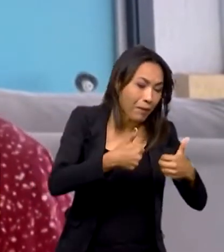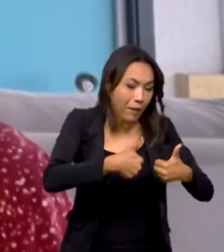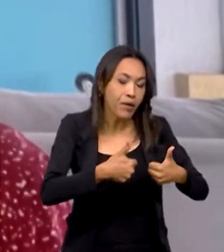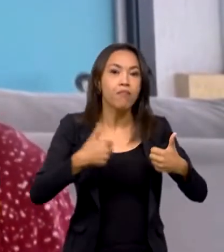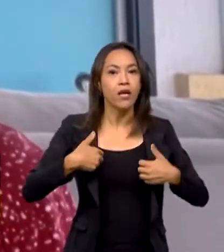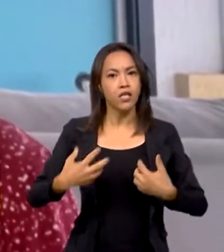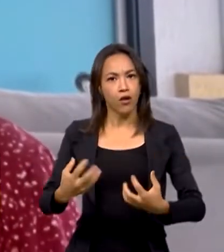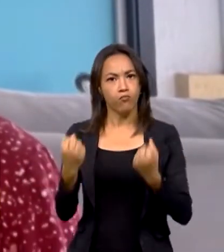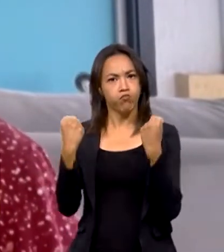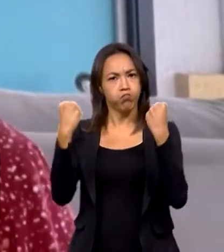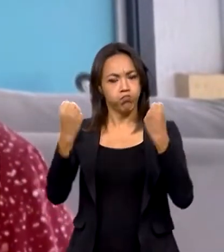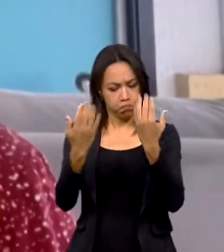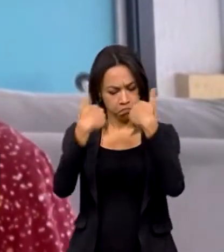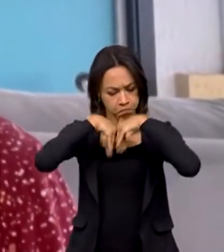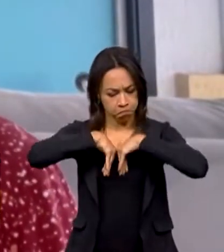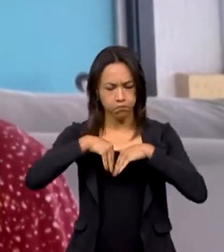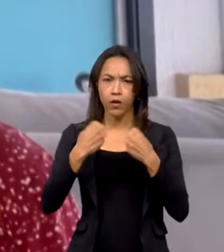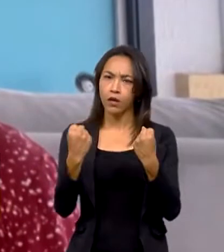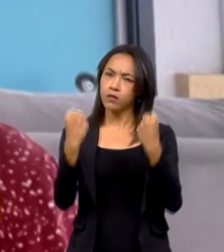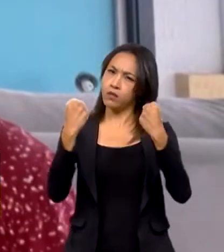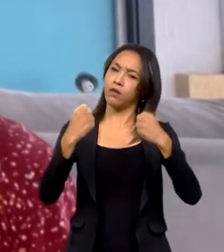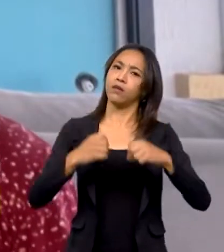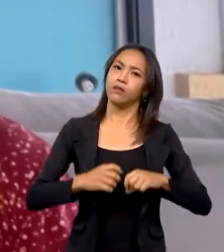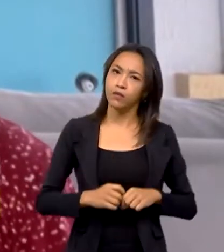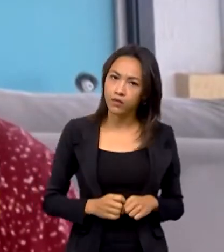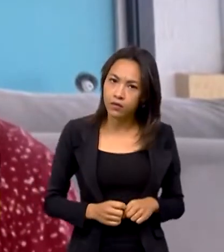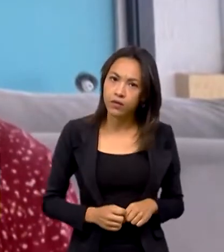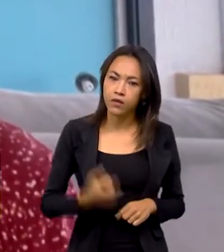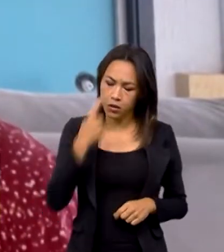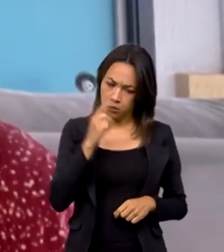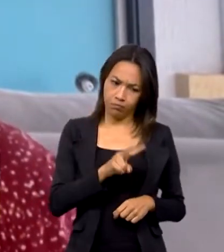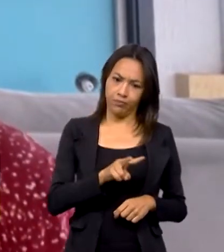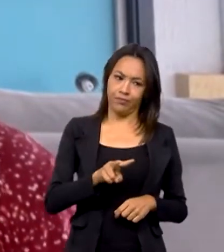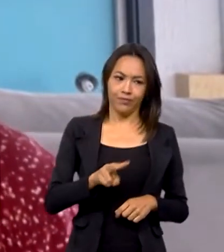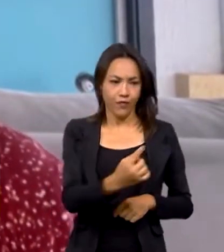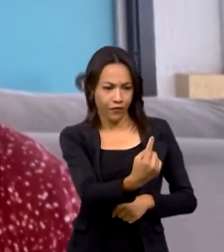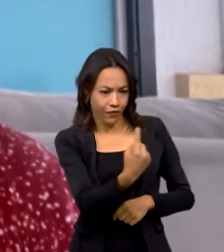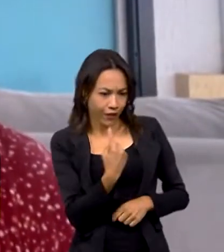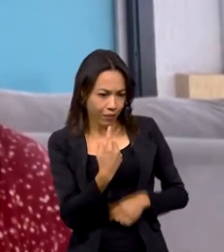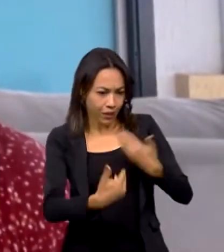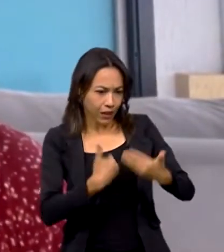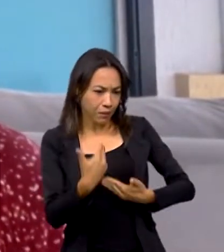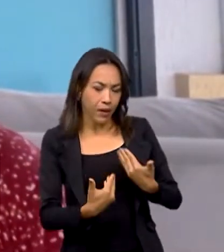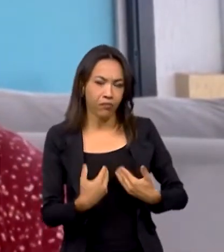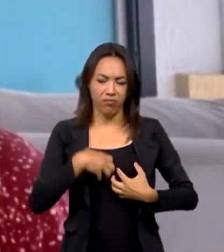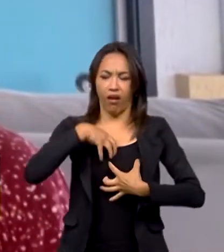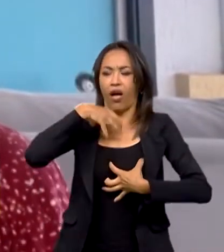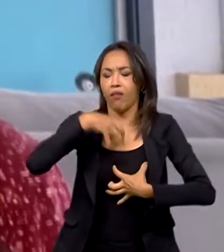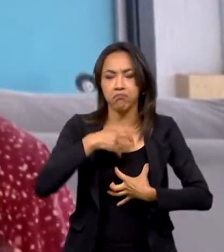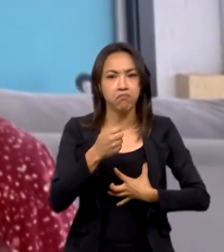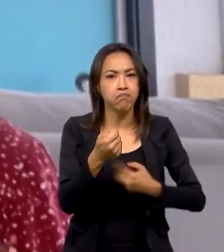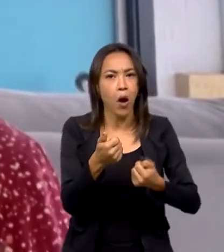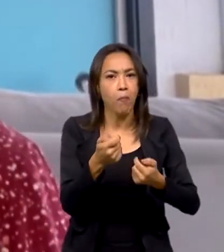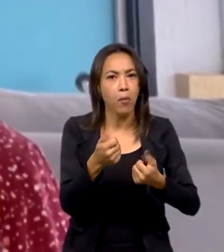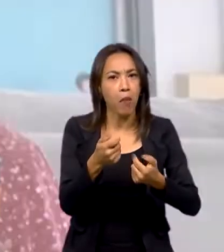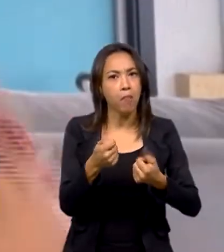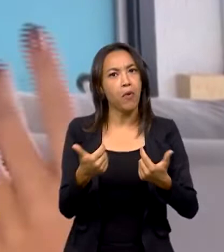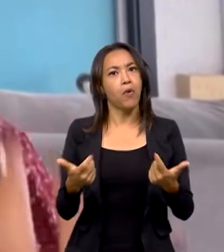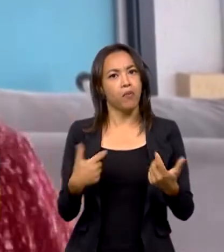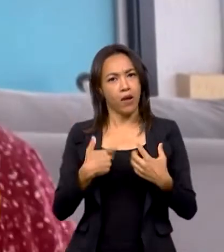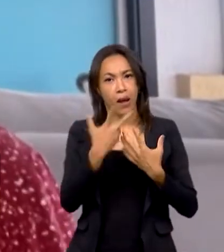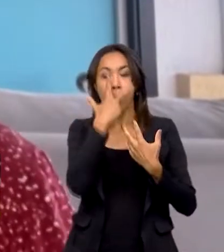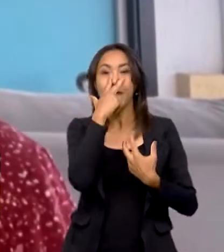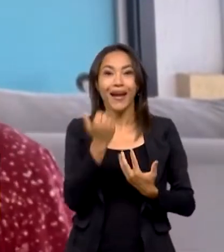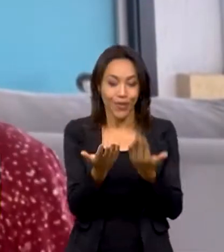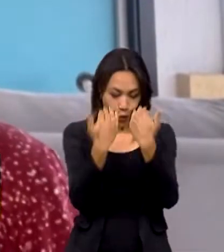mais resistente, a gente percebe que ele vem para o tratamento e tem menos reações ao tratamento. É como se o